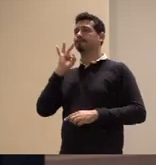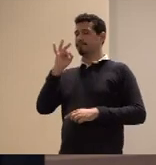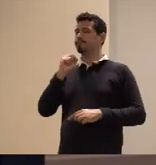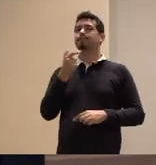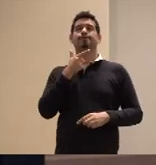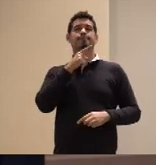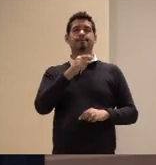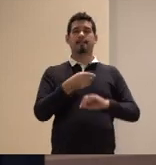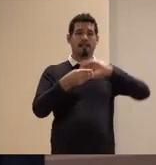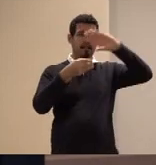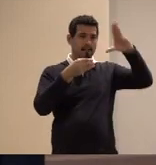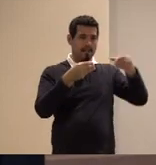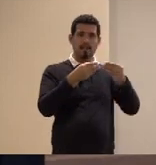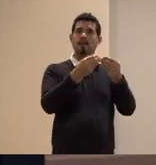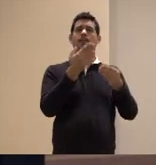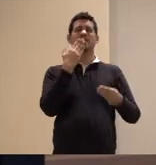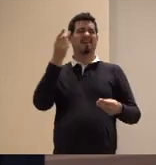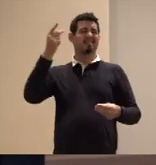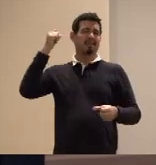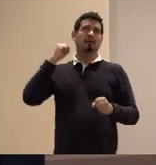conseguir implementar essa promessa que tem